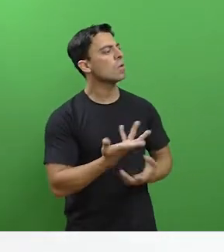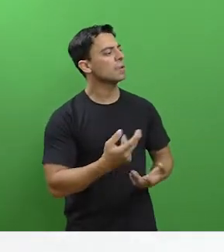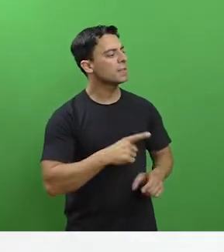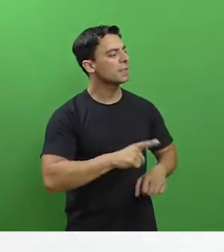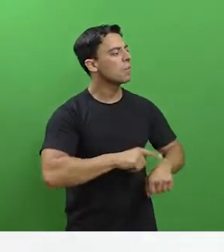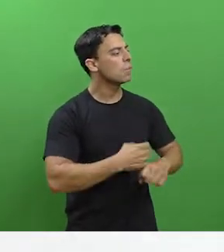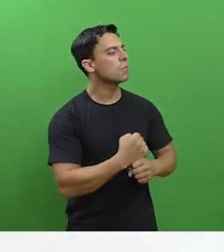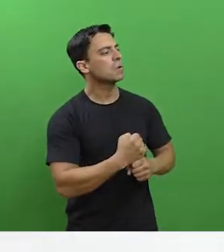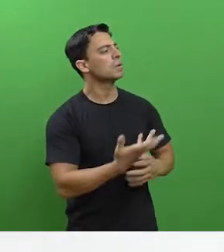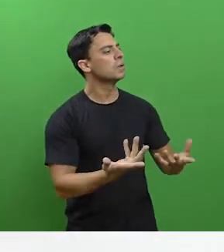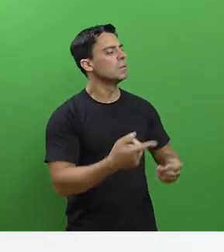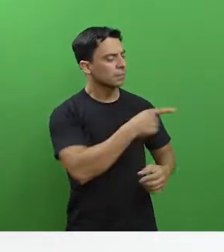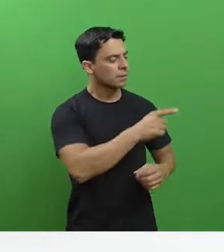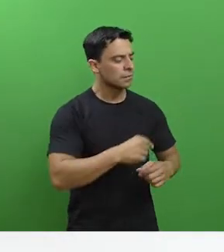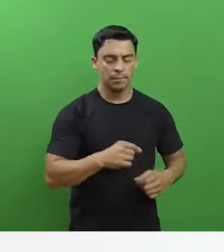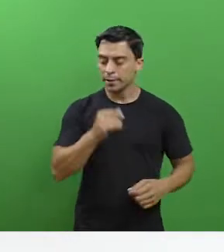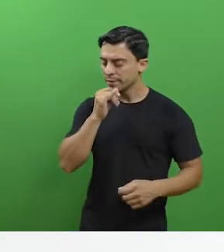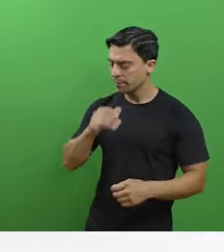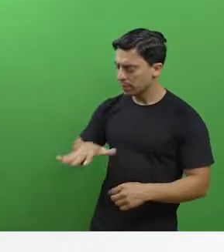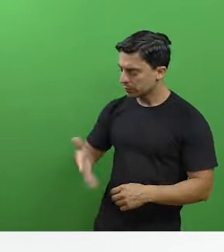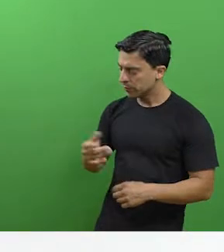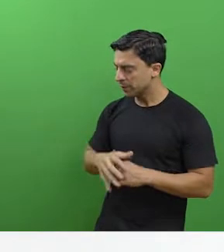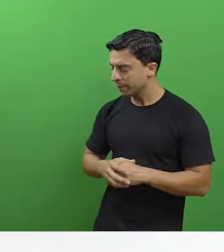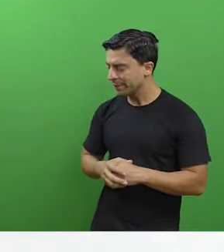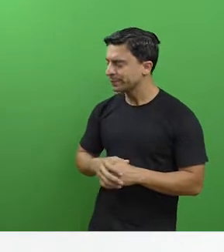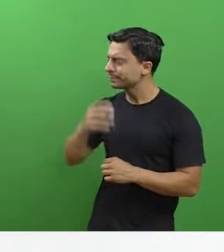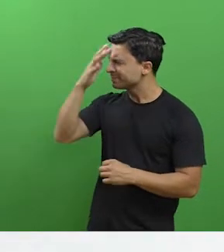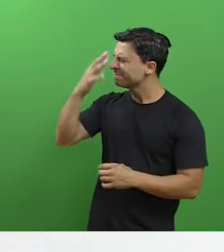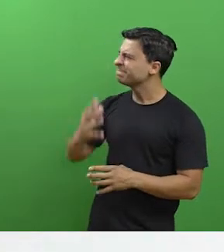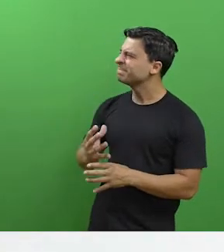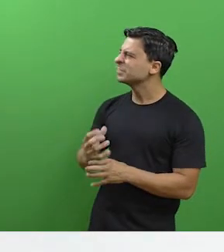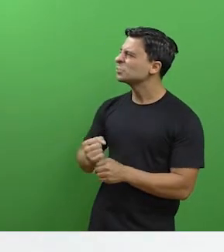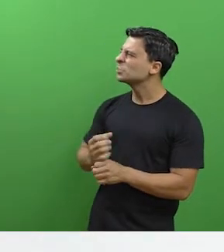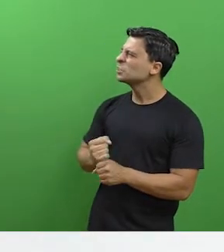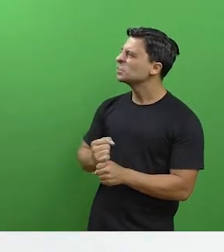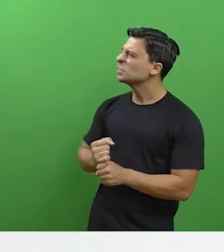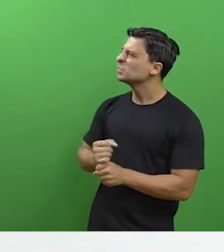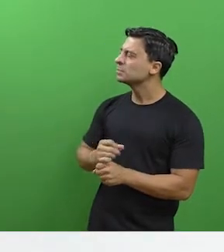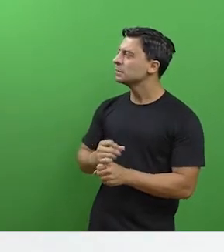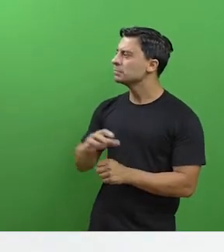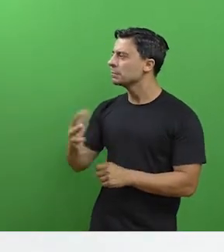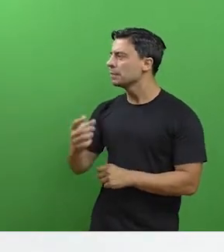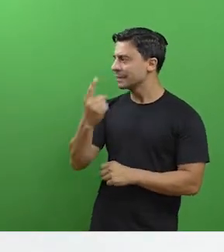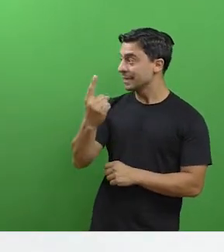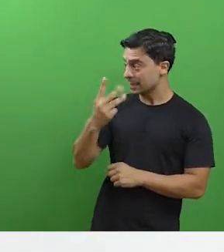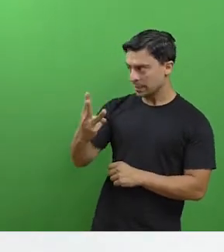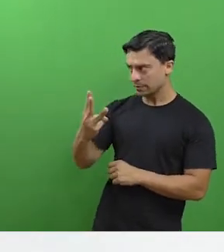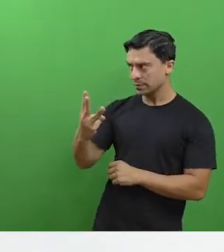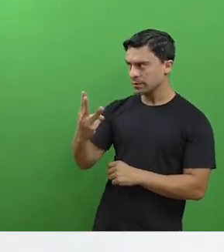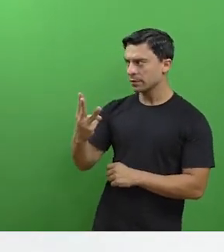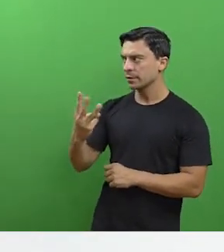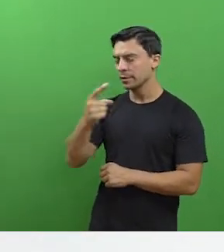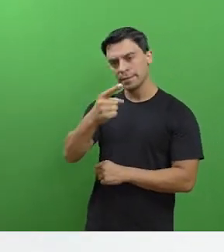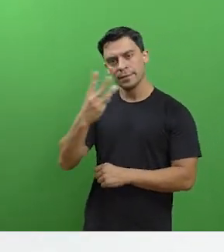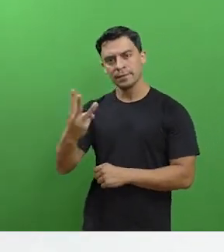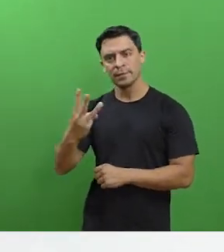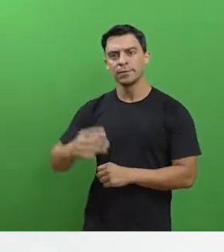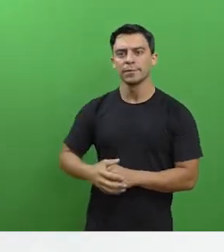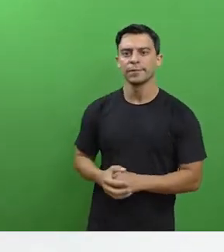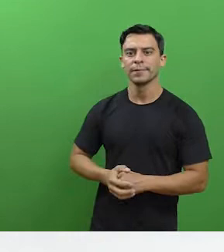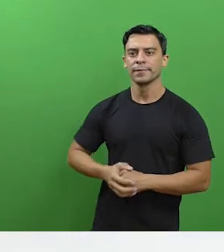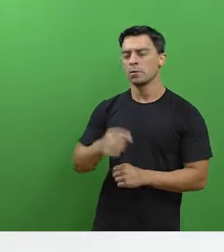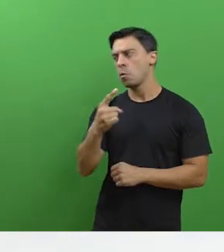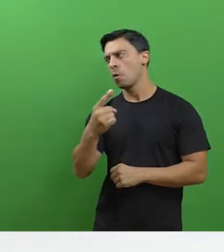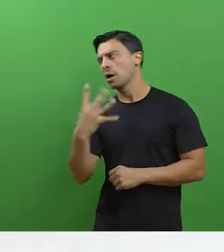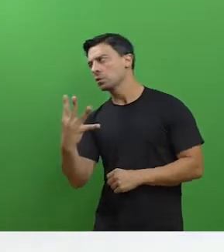Comecei em 2005, vai fazer uns 13 anos, mais ou menos. Bastante tempo. 13 a 14 anos.